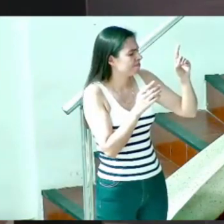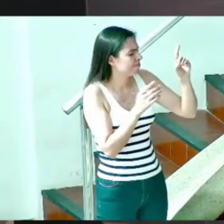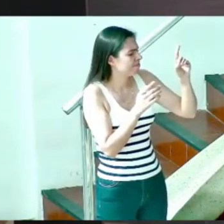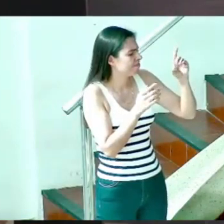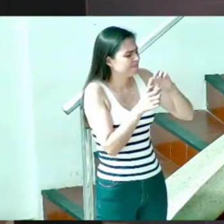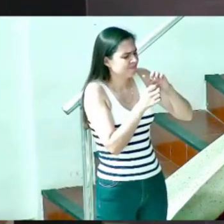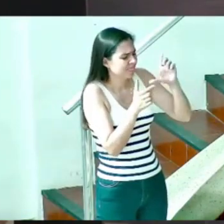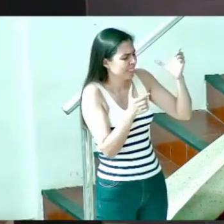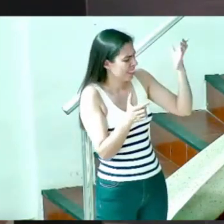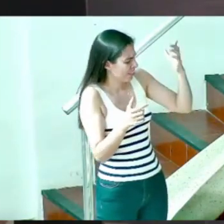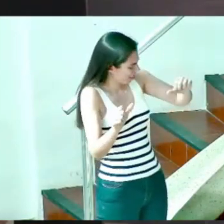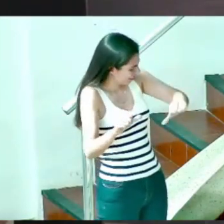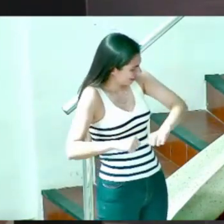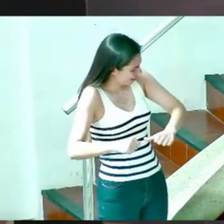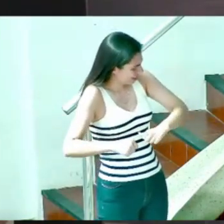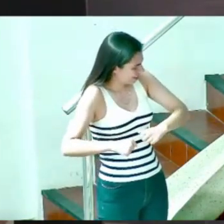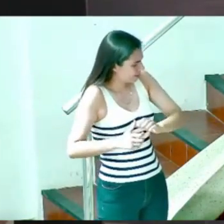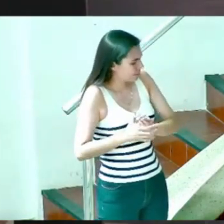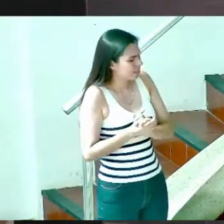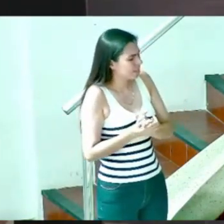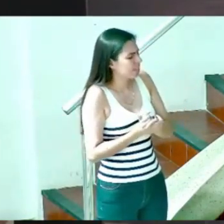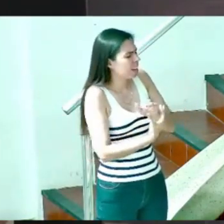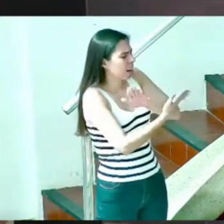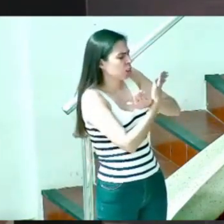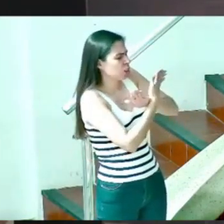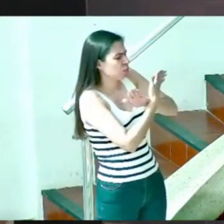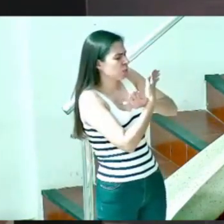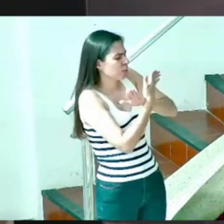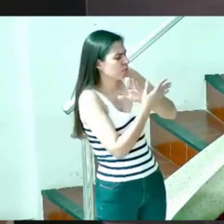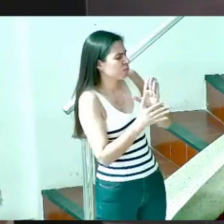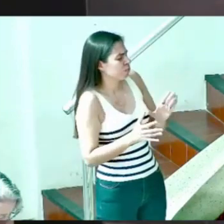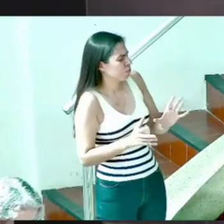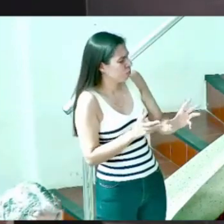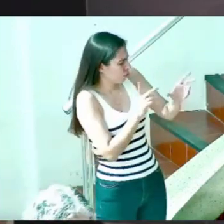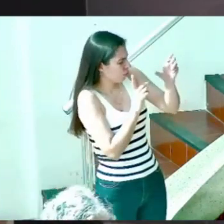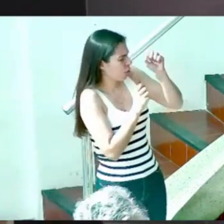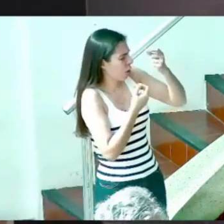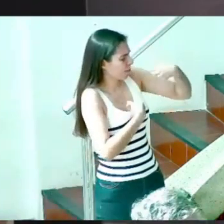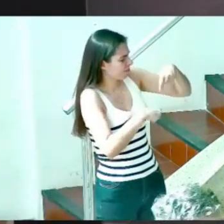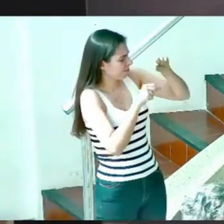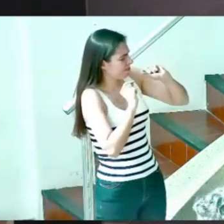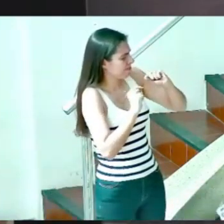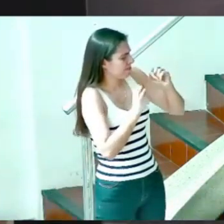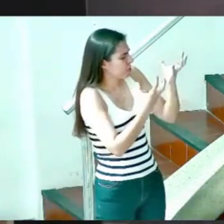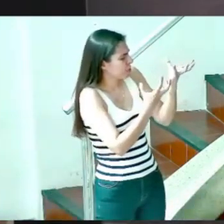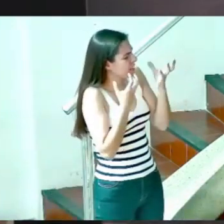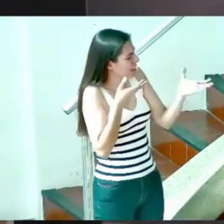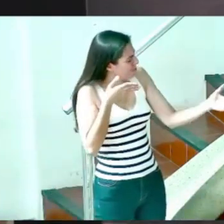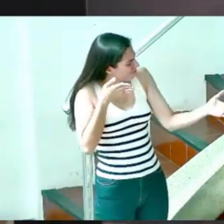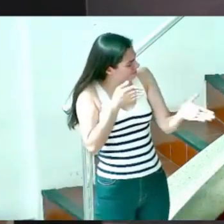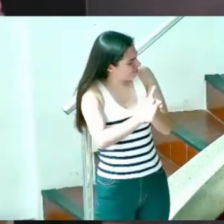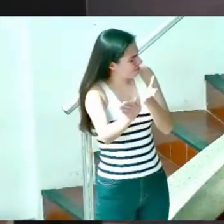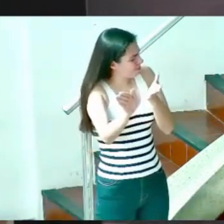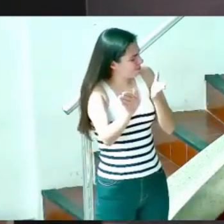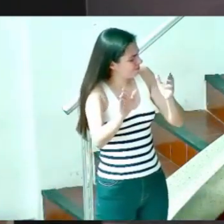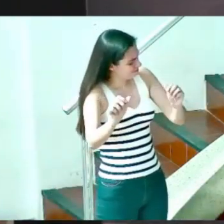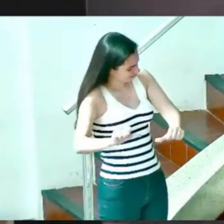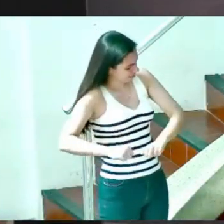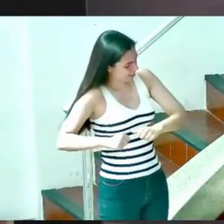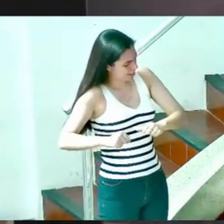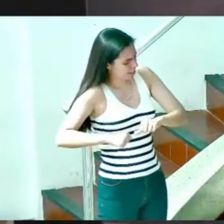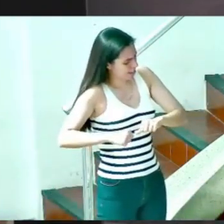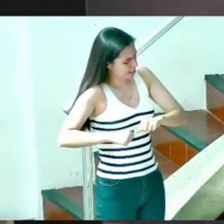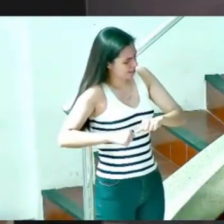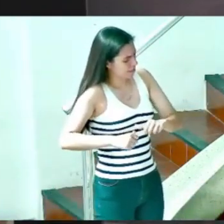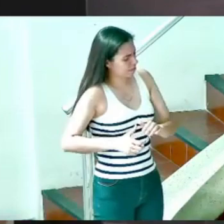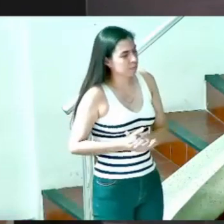tentação. E Senhor, me auxilia e me fortalece para que eu fuja das tentações. Para que eu fuja